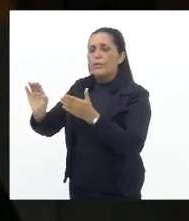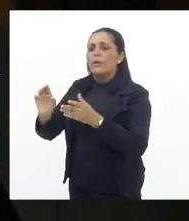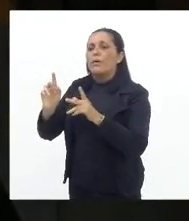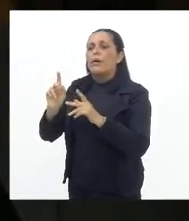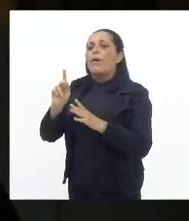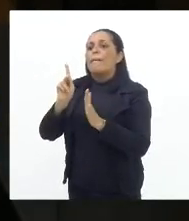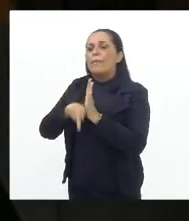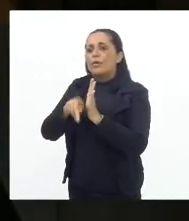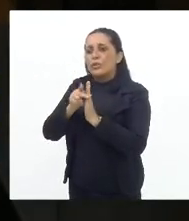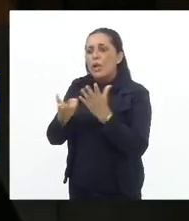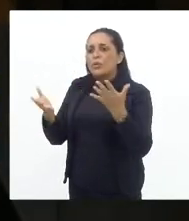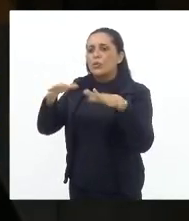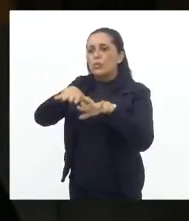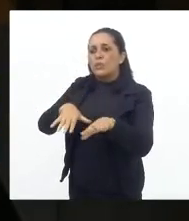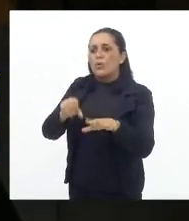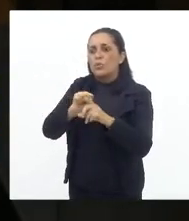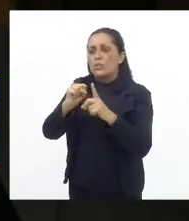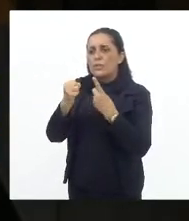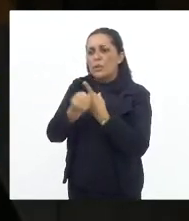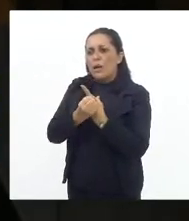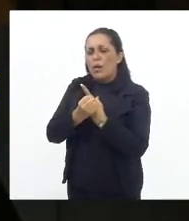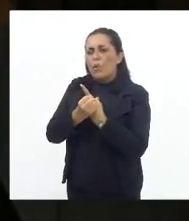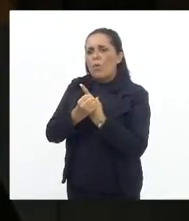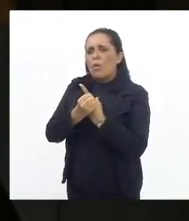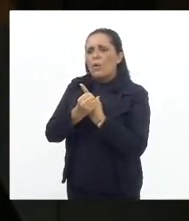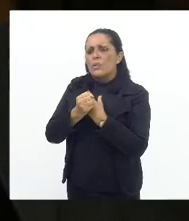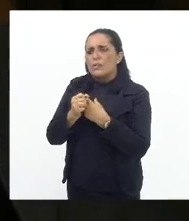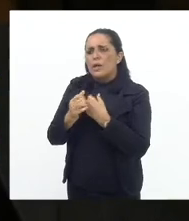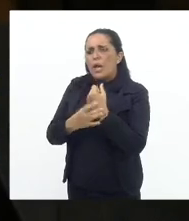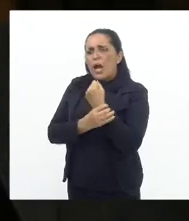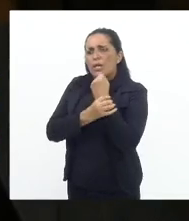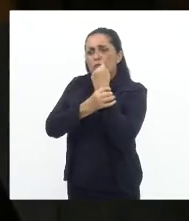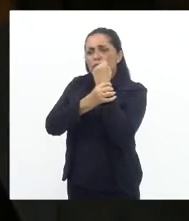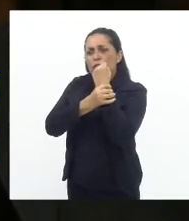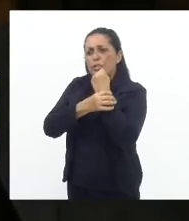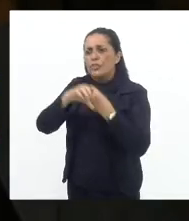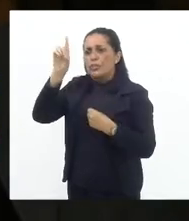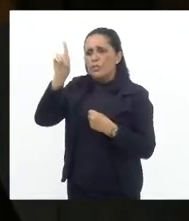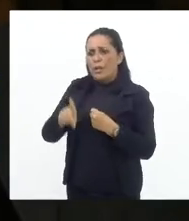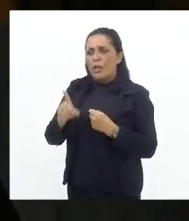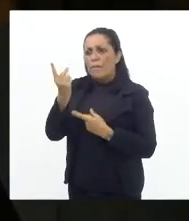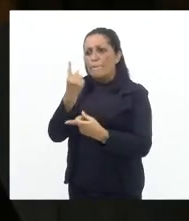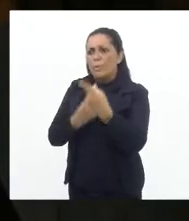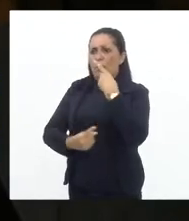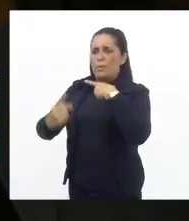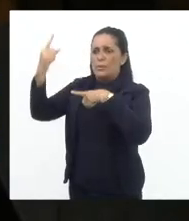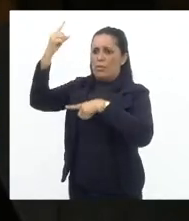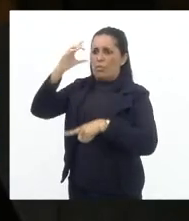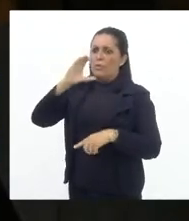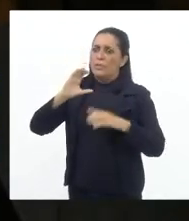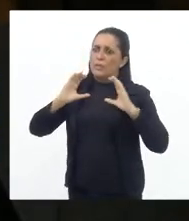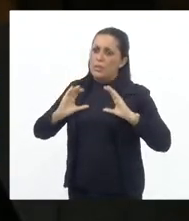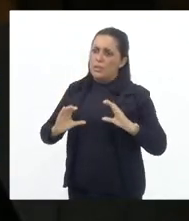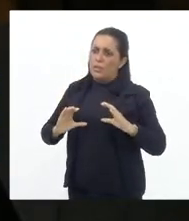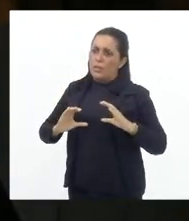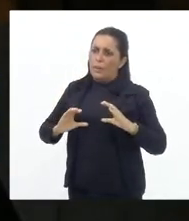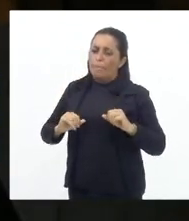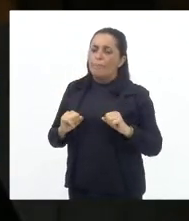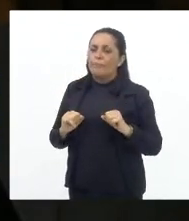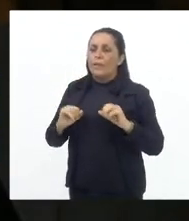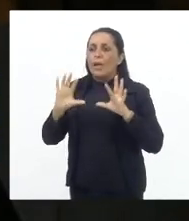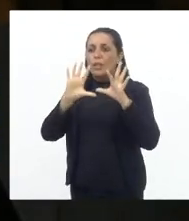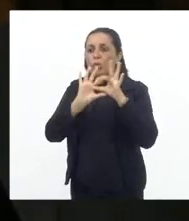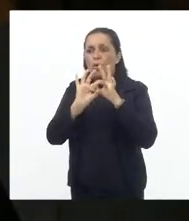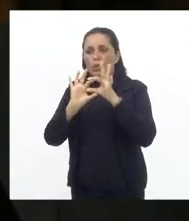de inclusão social e de garantia de direitos de promoção e da Cidadania e no contexto